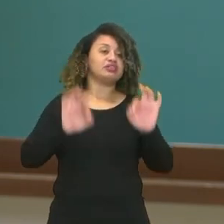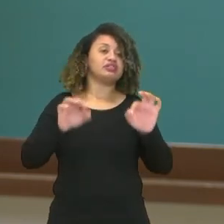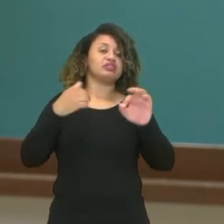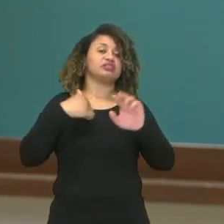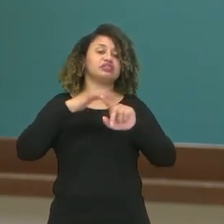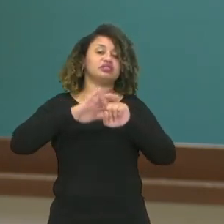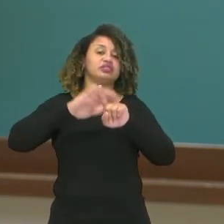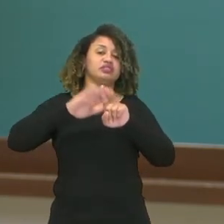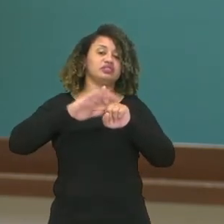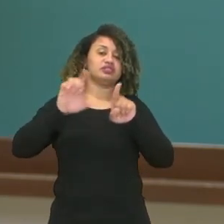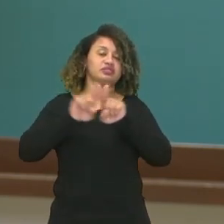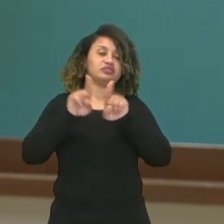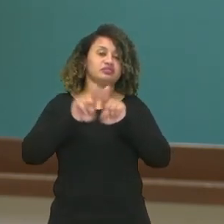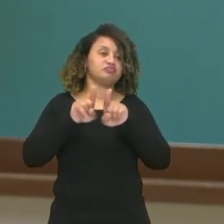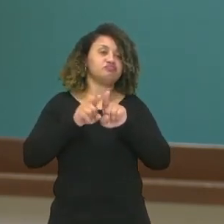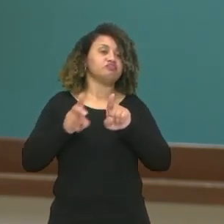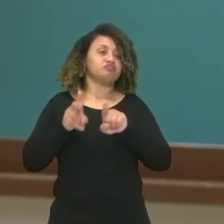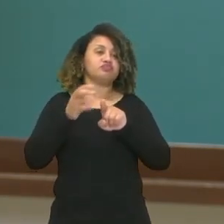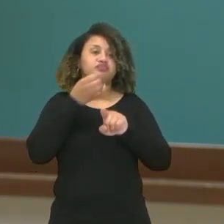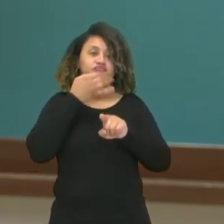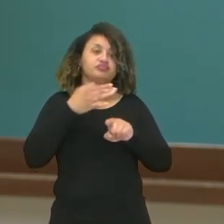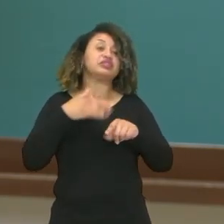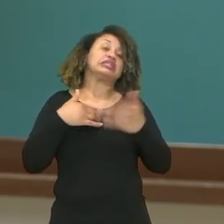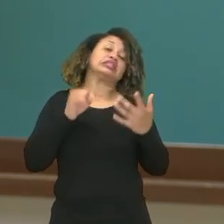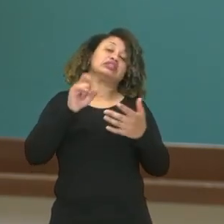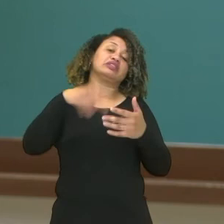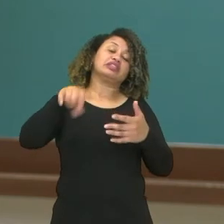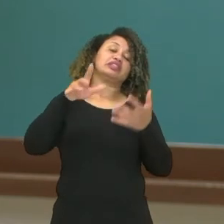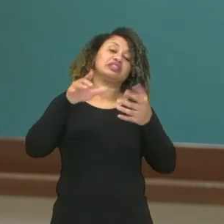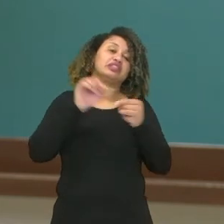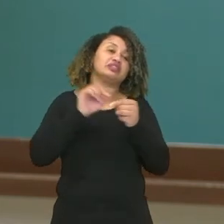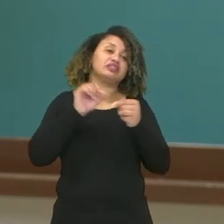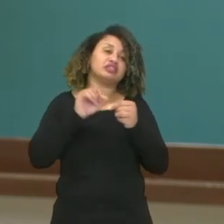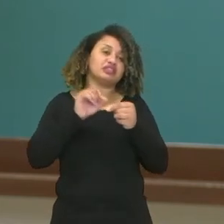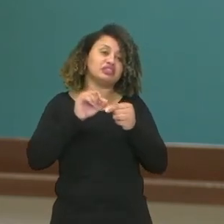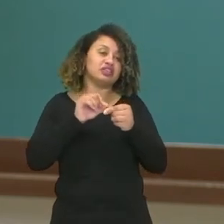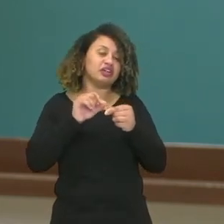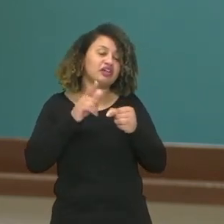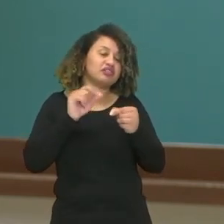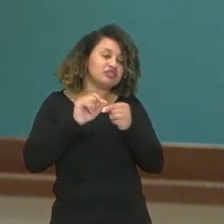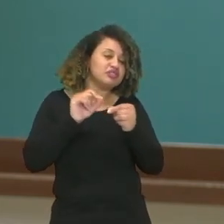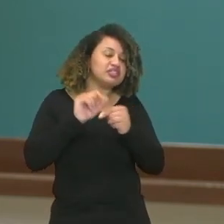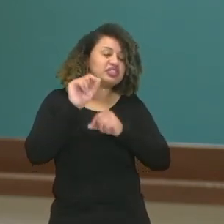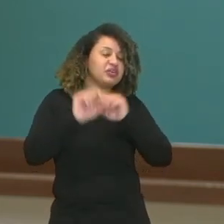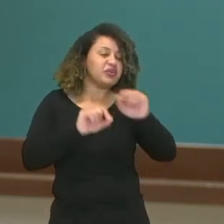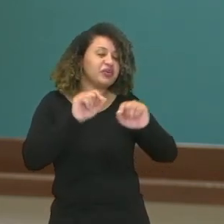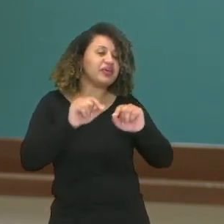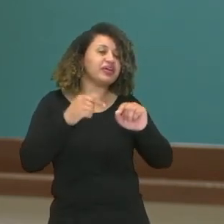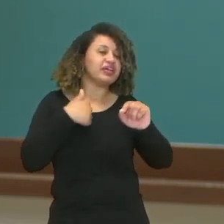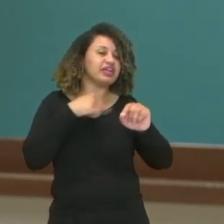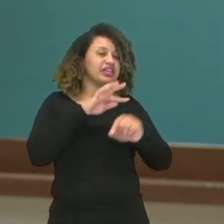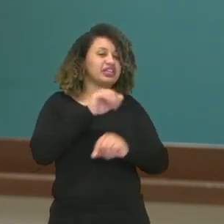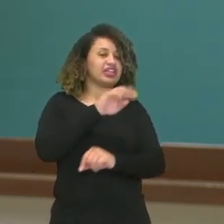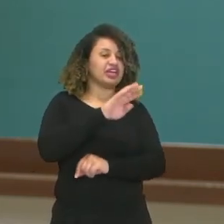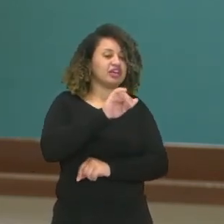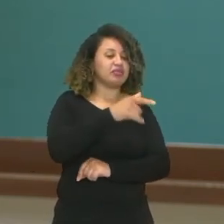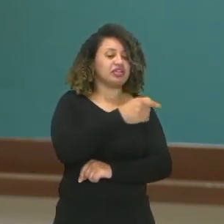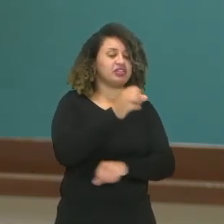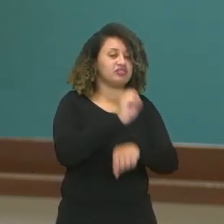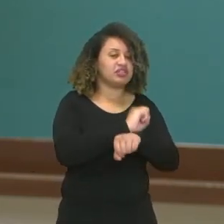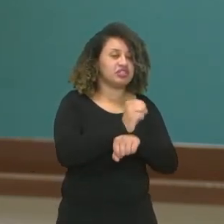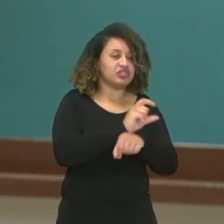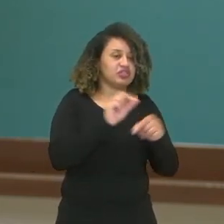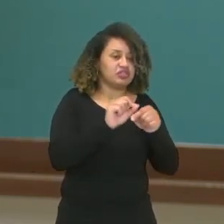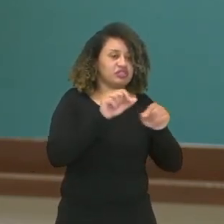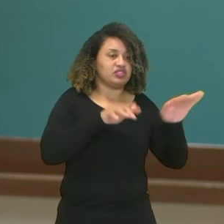não machucar. Tá? Então, se quiserem realizar, vamos utilizar o protocolo Tabata lá, 20 segundos